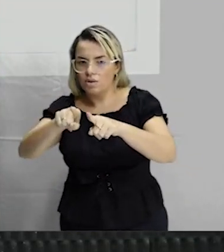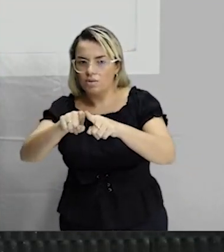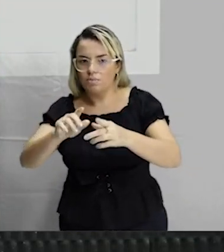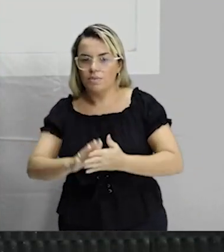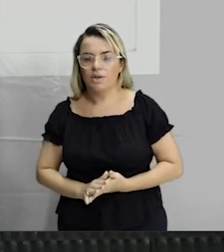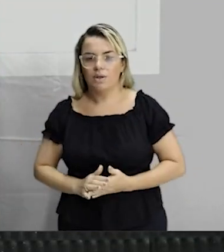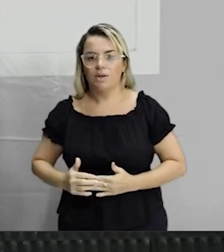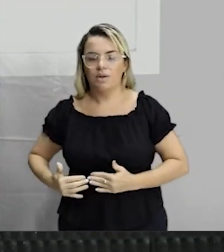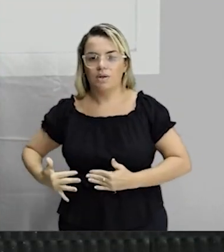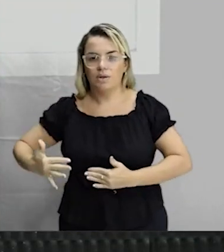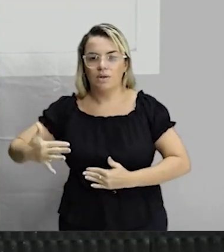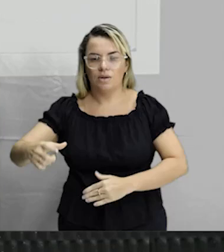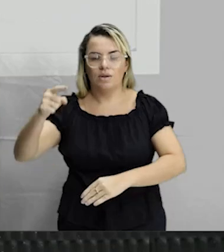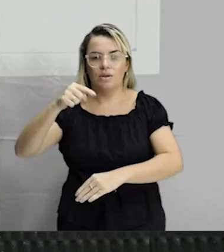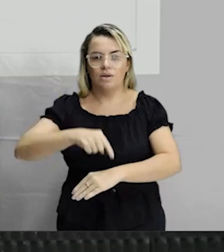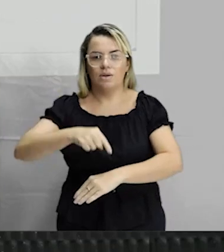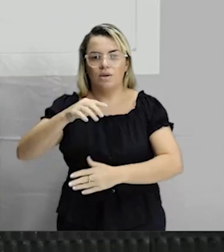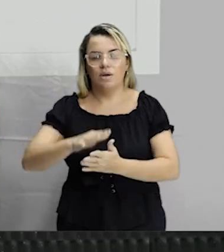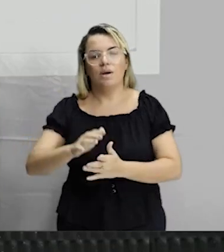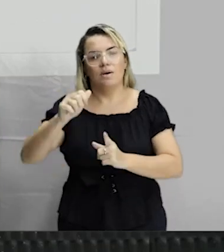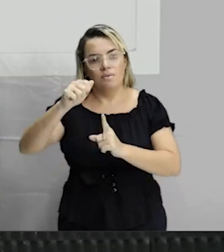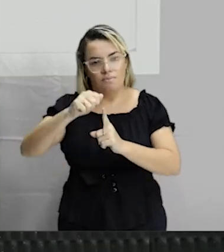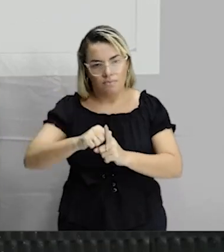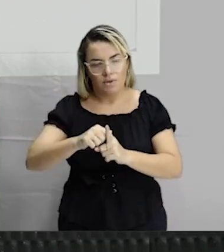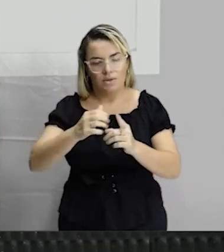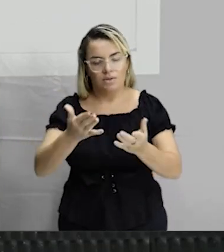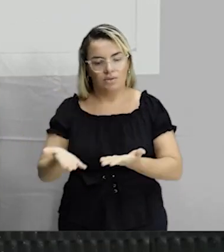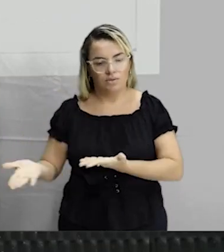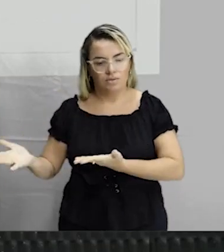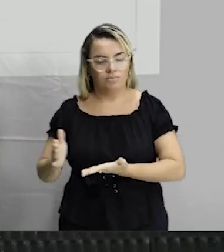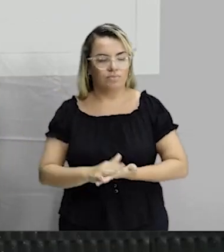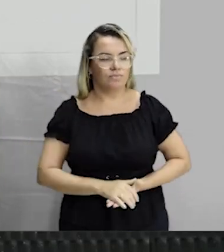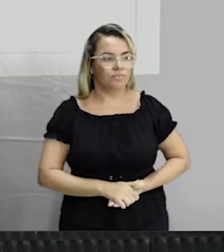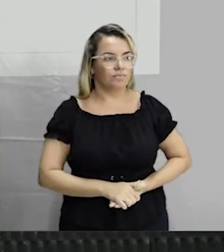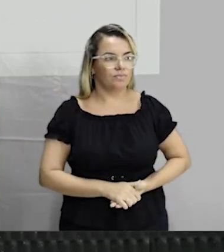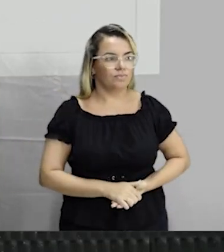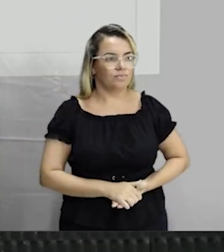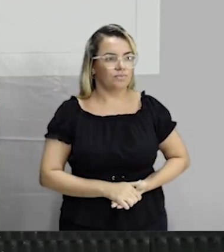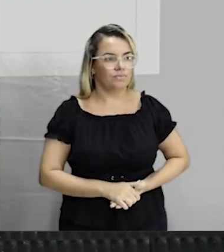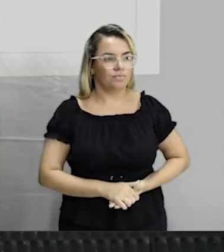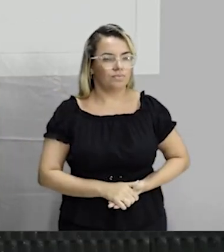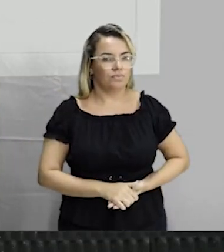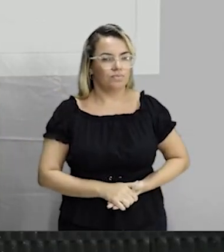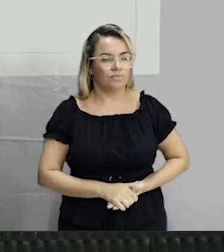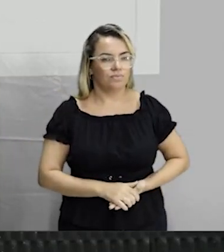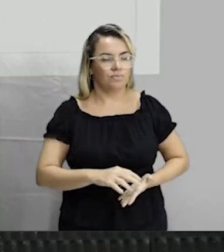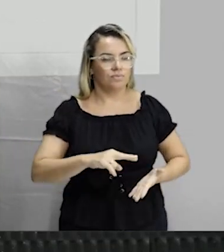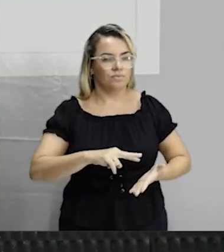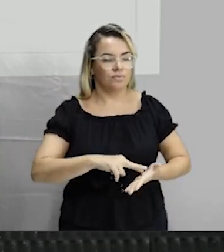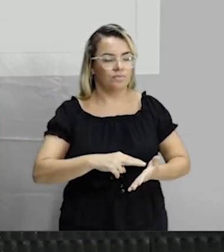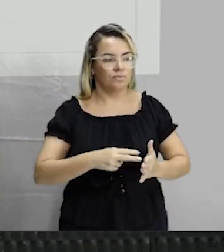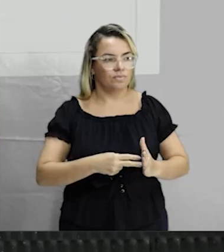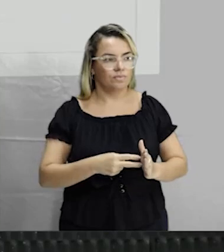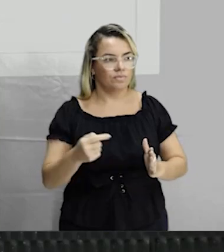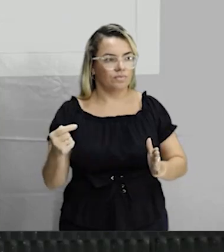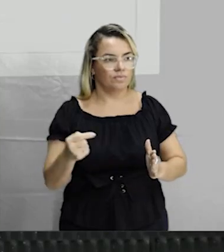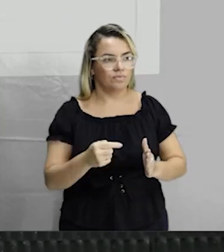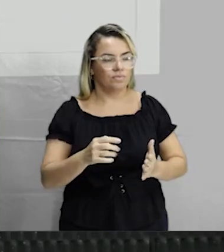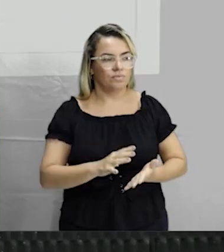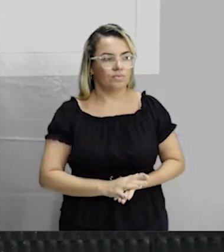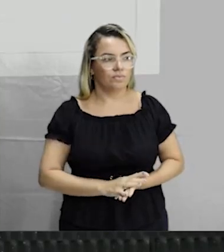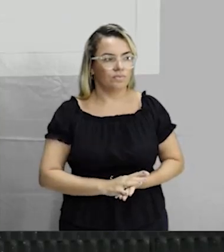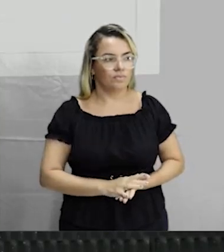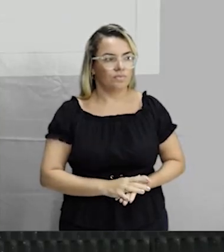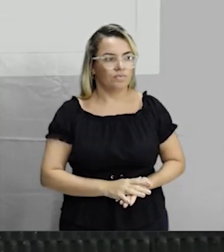ó, é igual a 6 meses, que é